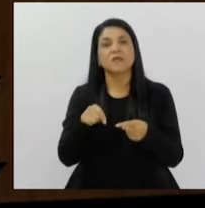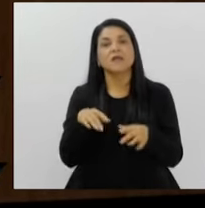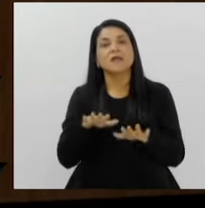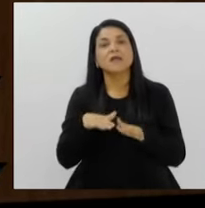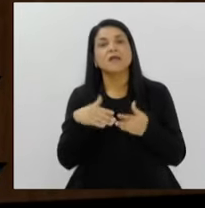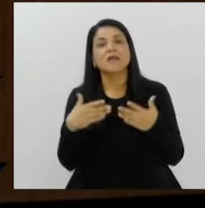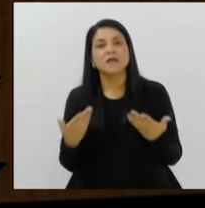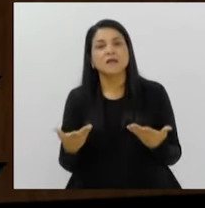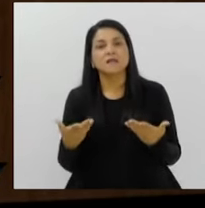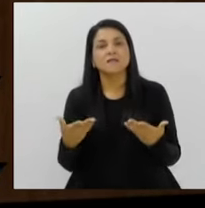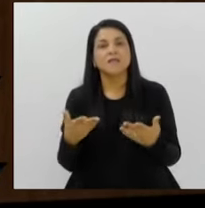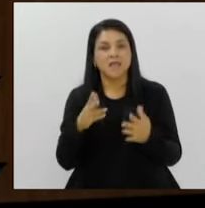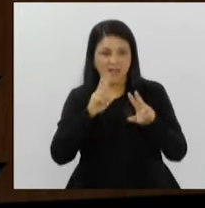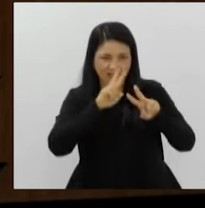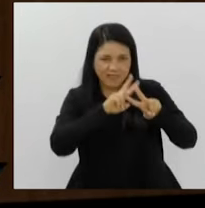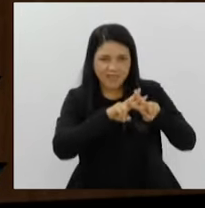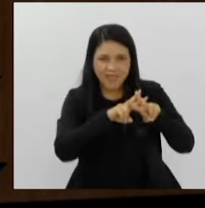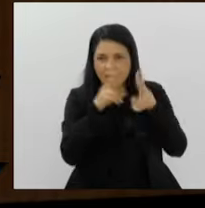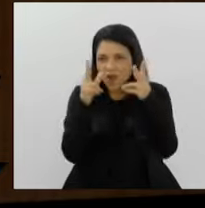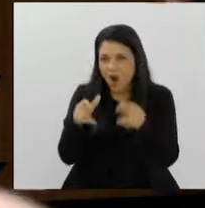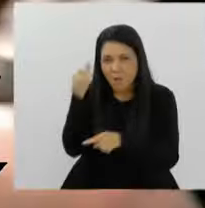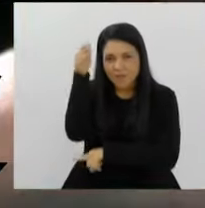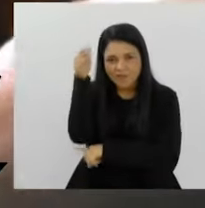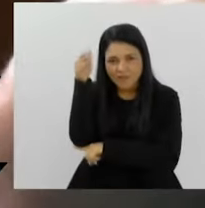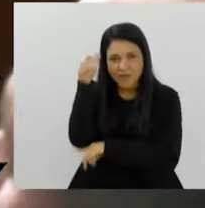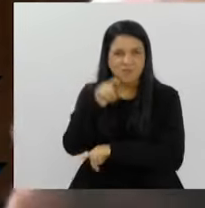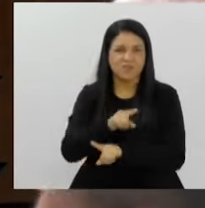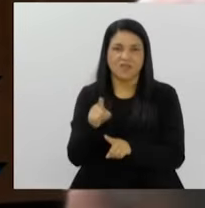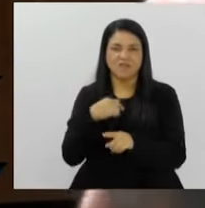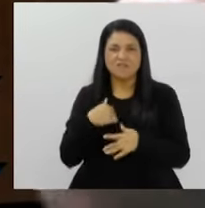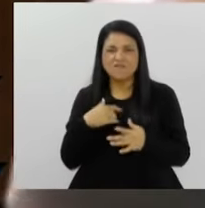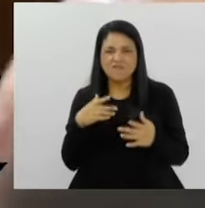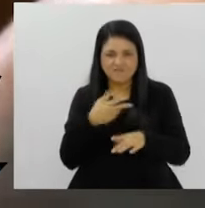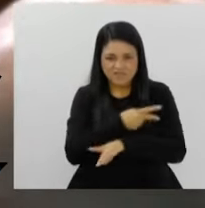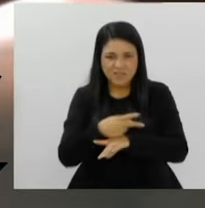não é motel. Que história é essa de visita íntima?